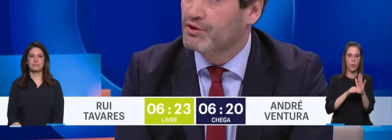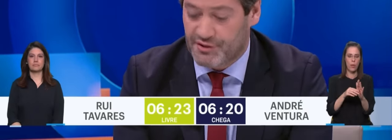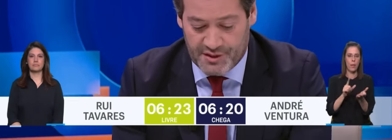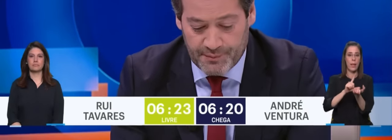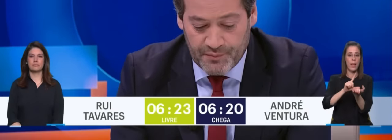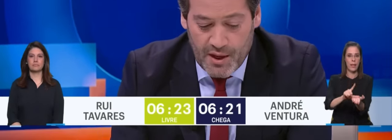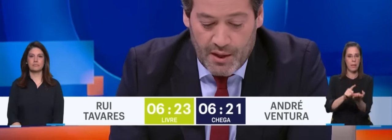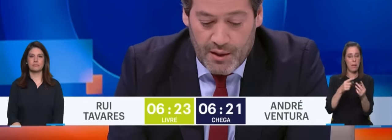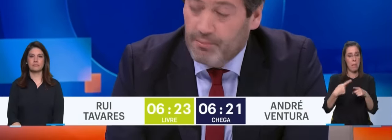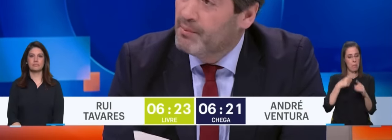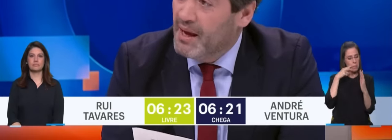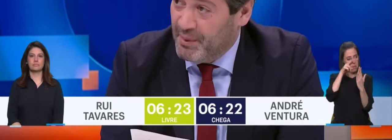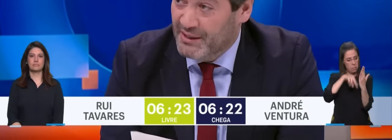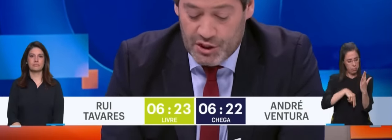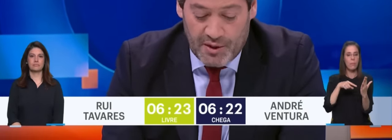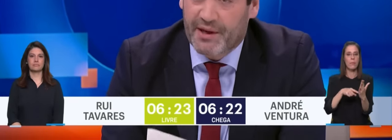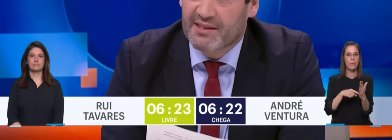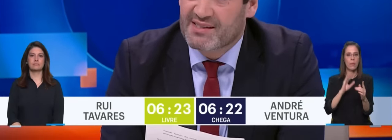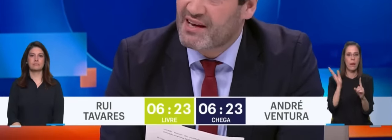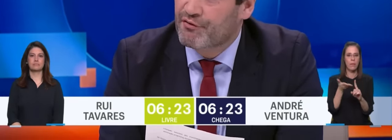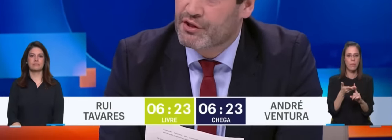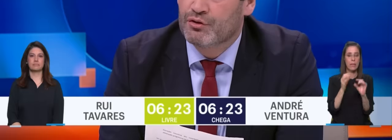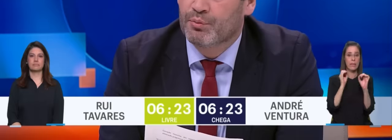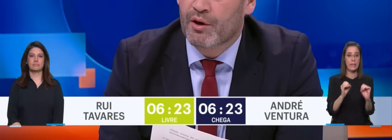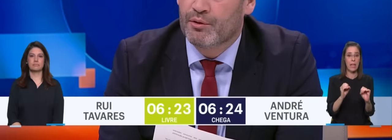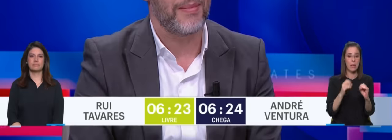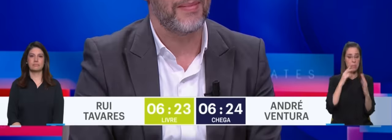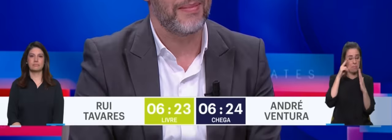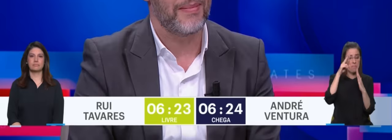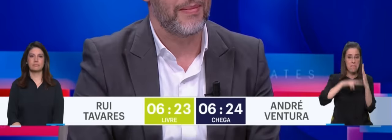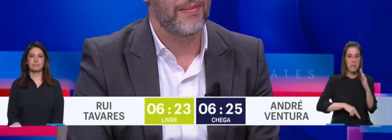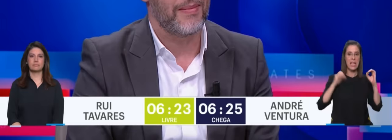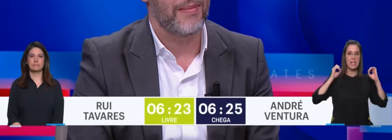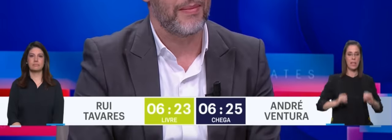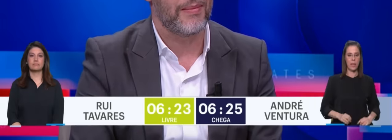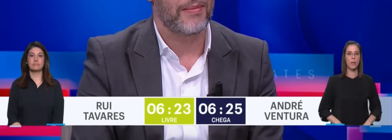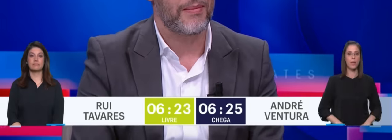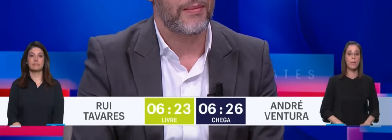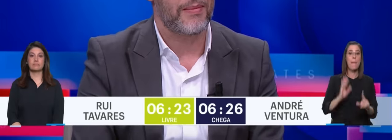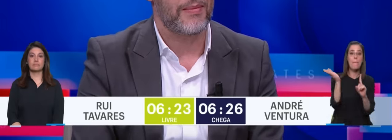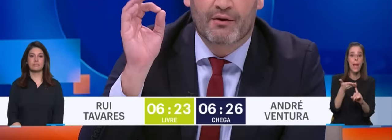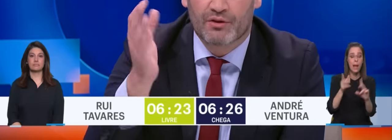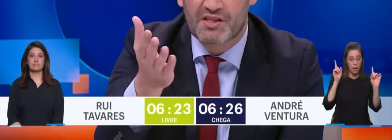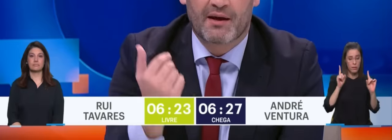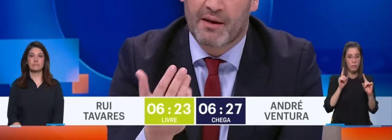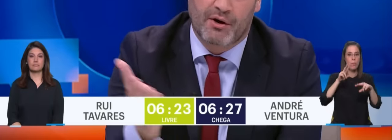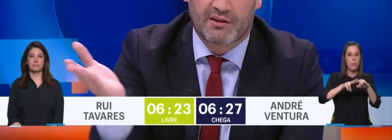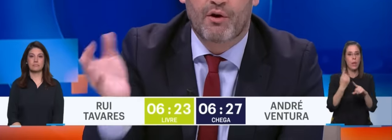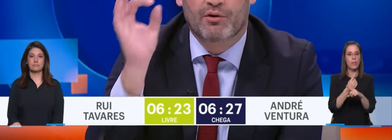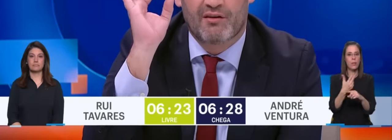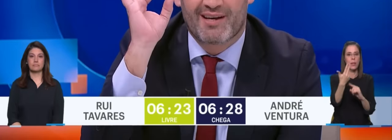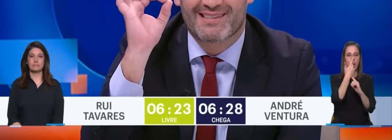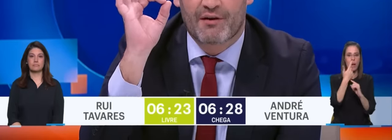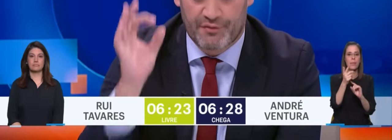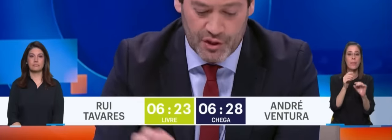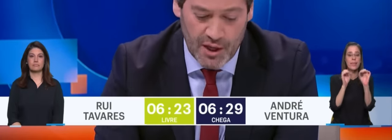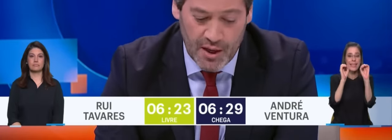é uma coisa interessante penas aparece zero vezes no programa do livre zero penas Zero Não sei se a câmara agora tá a ficar